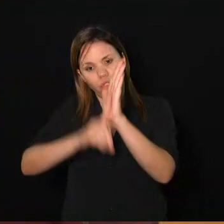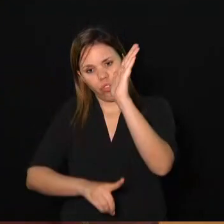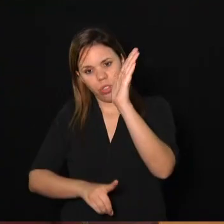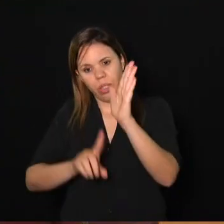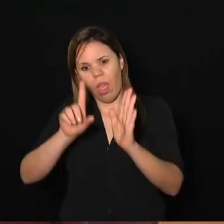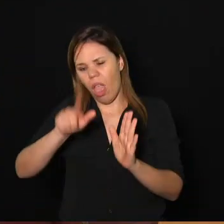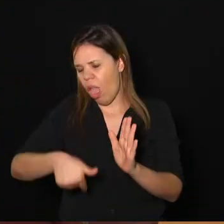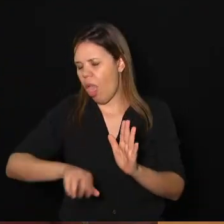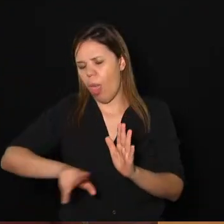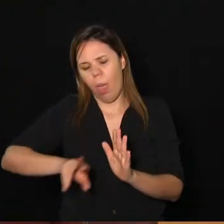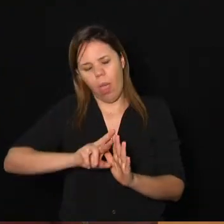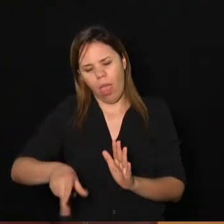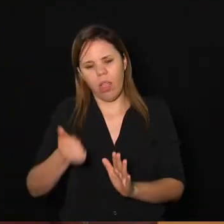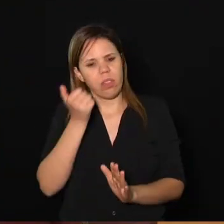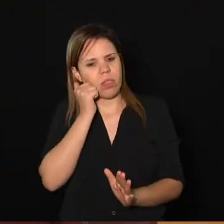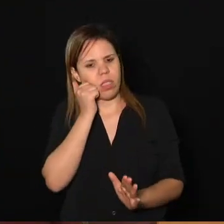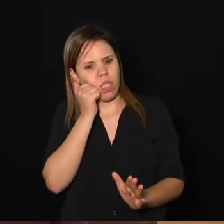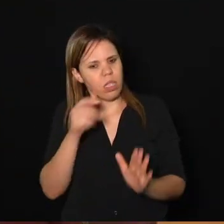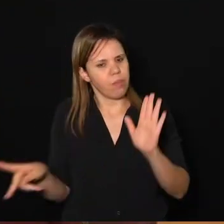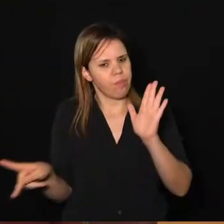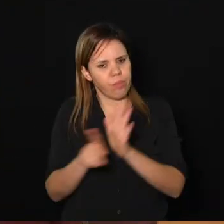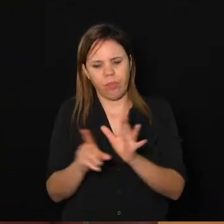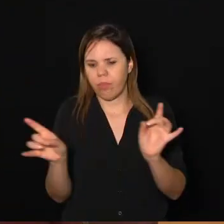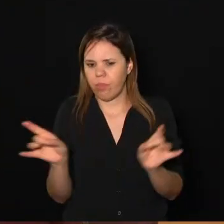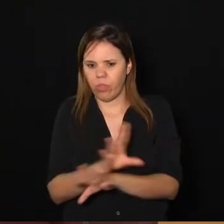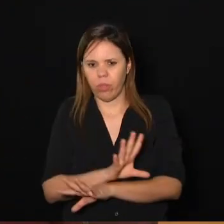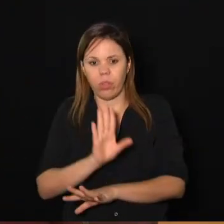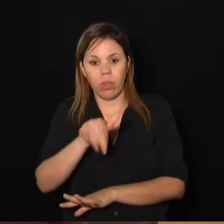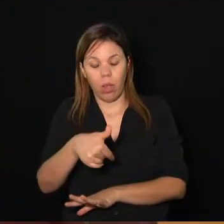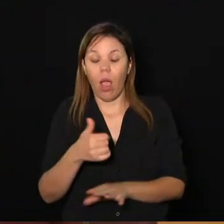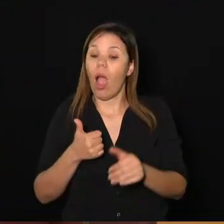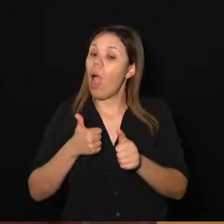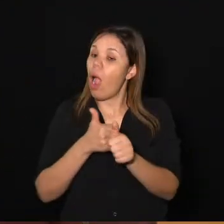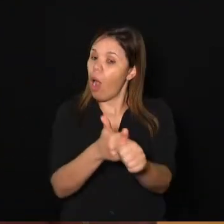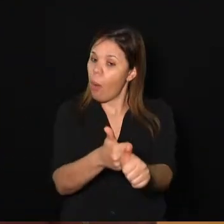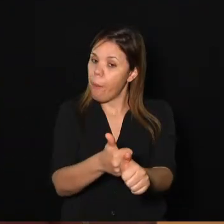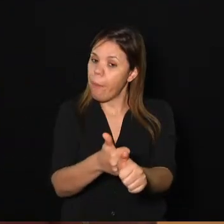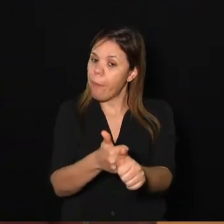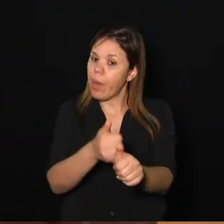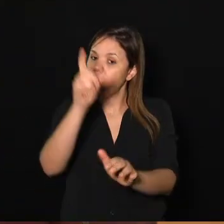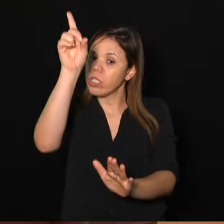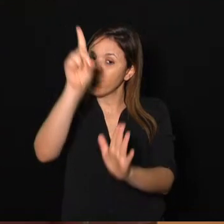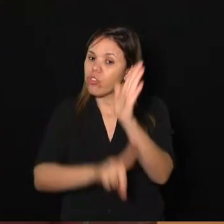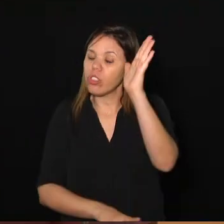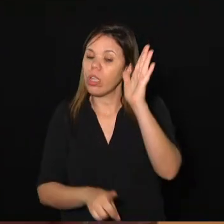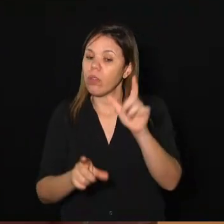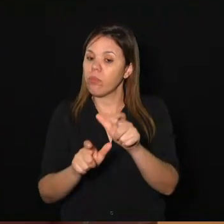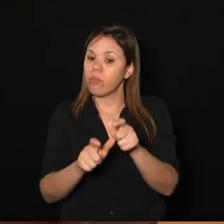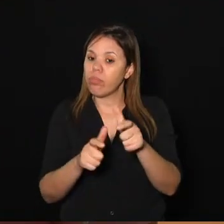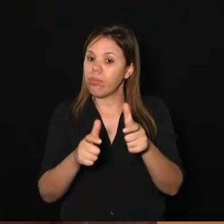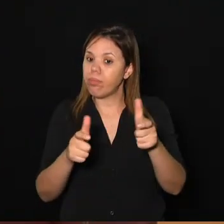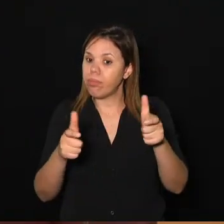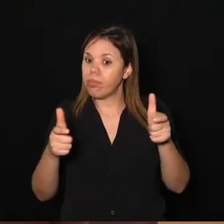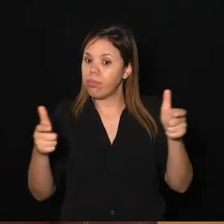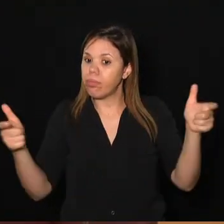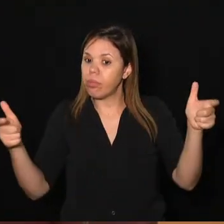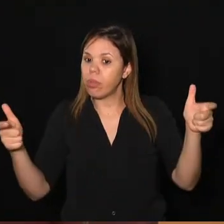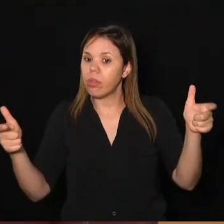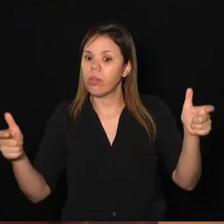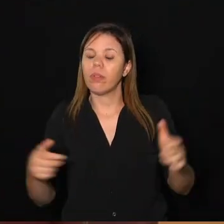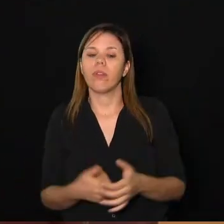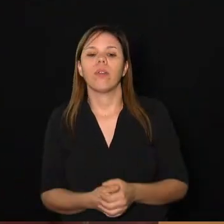ciência exata o direito ele acompanha na verdade o crescimento populacional está certo